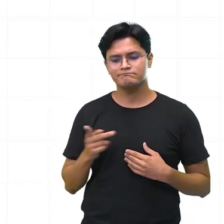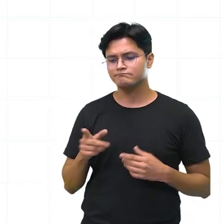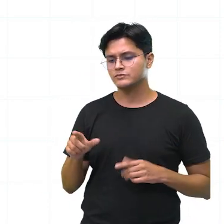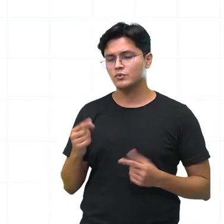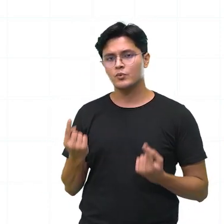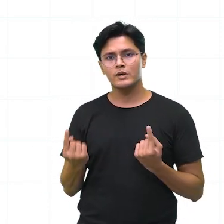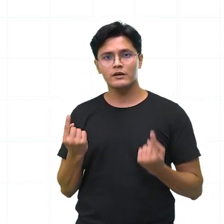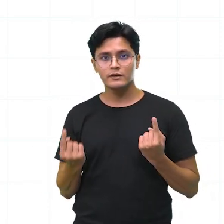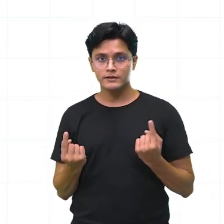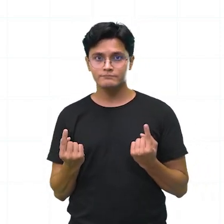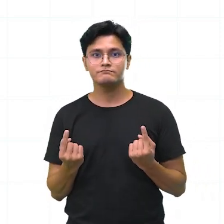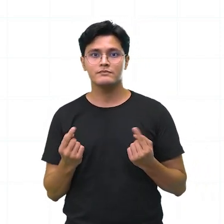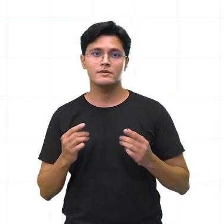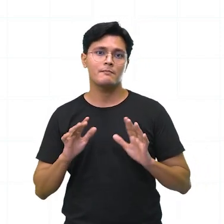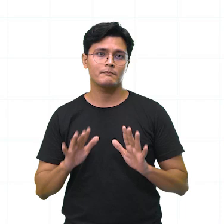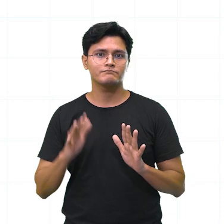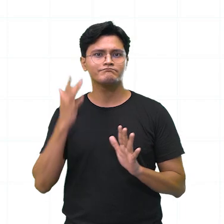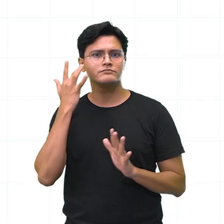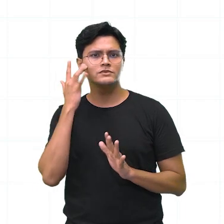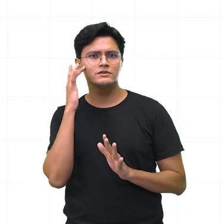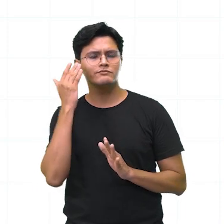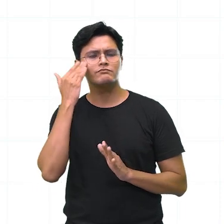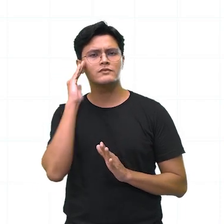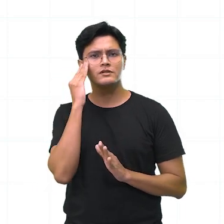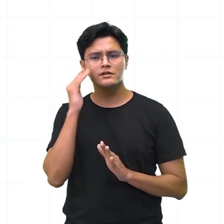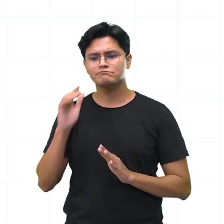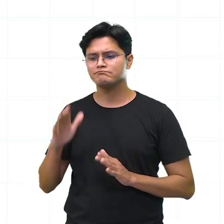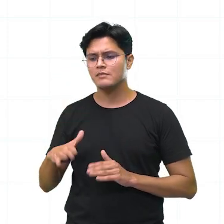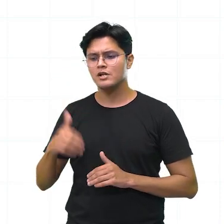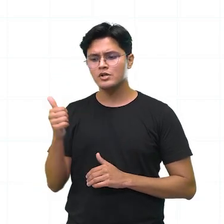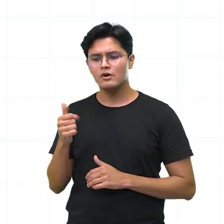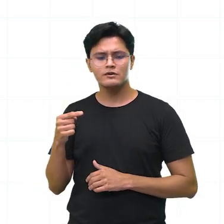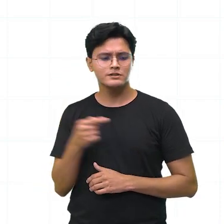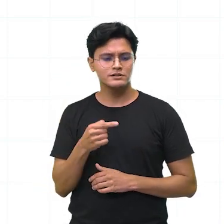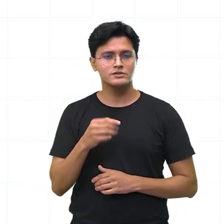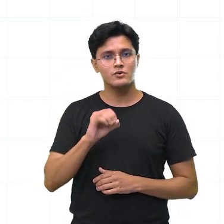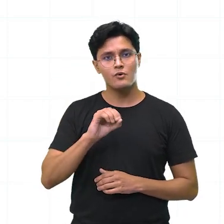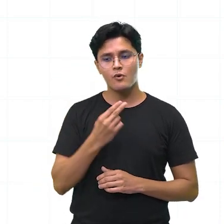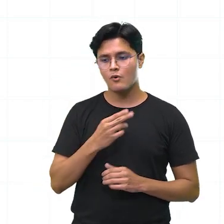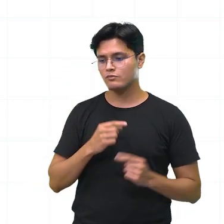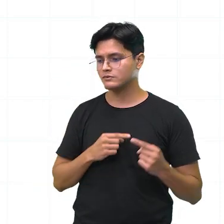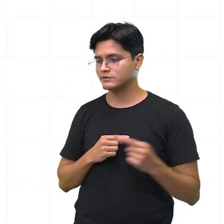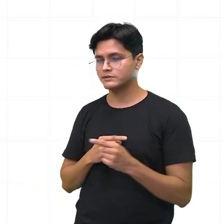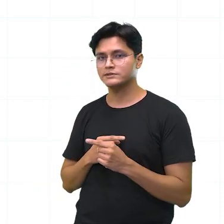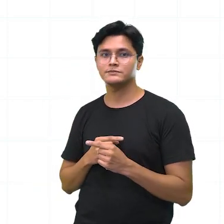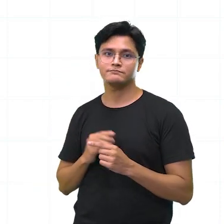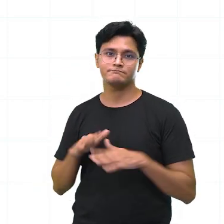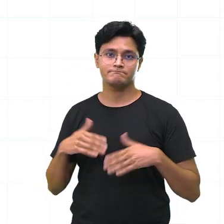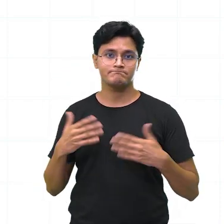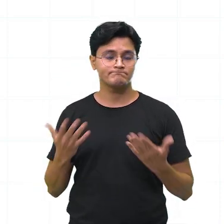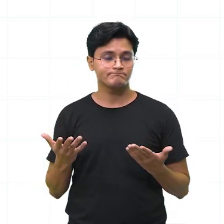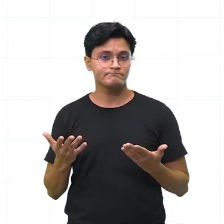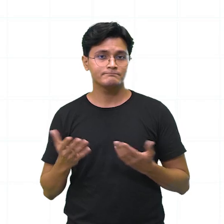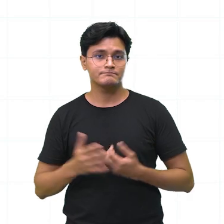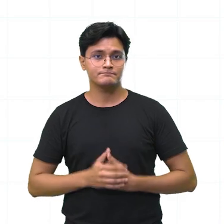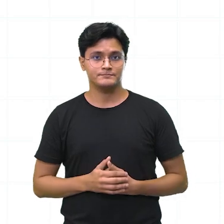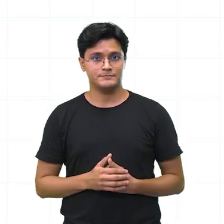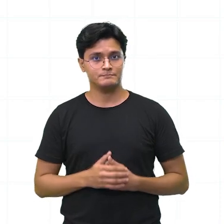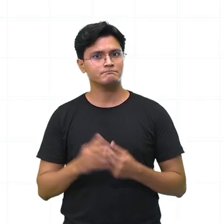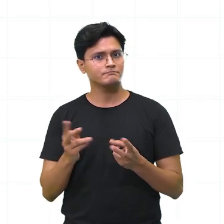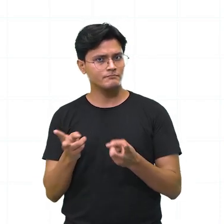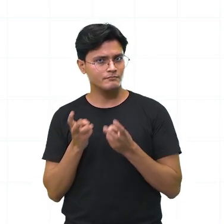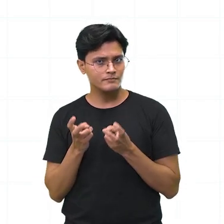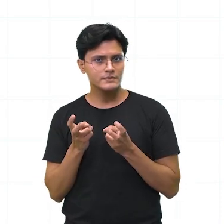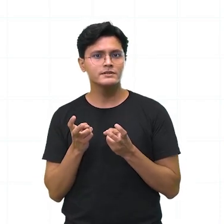não consegui entender ainda qual é melhor, se é isto ou aquilo. Olha